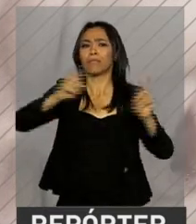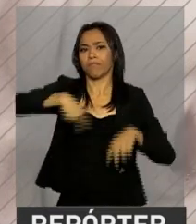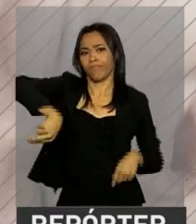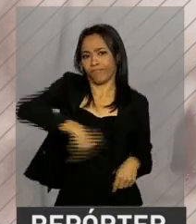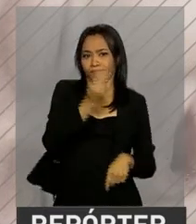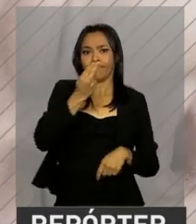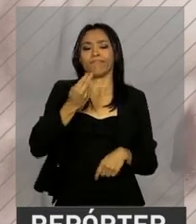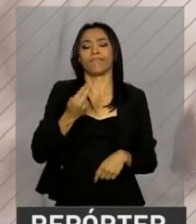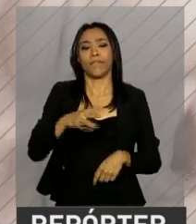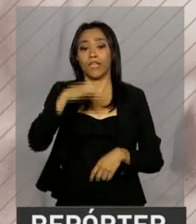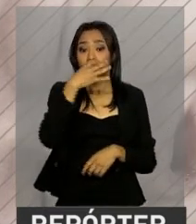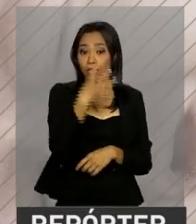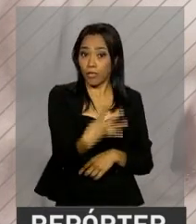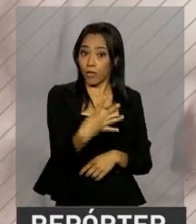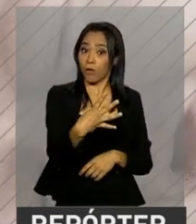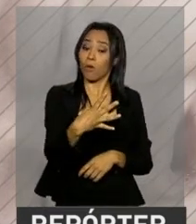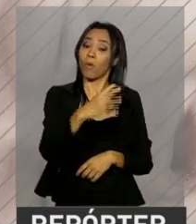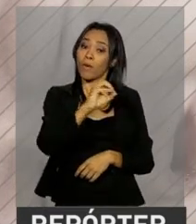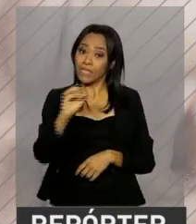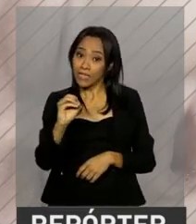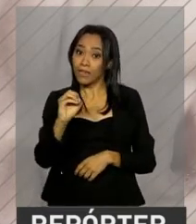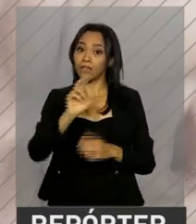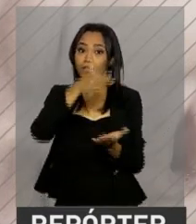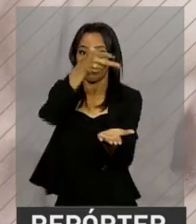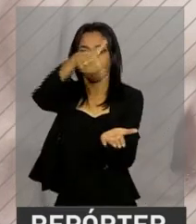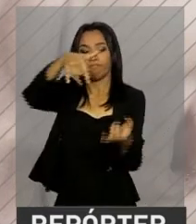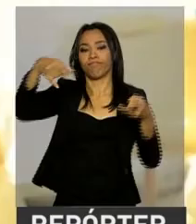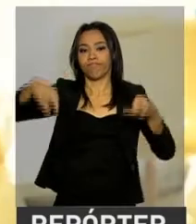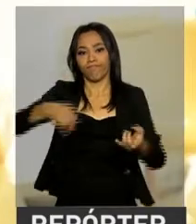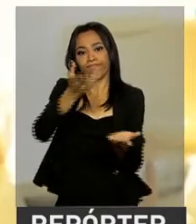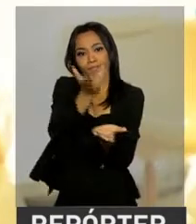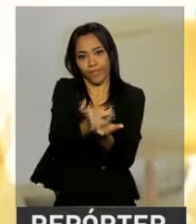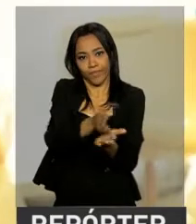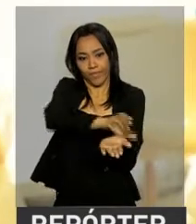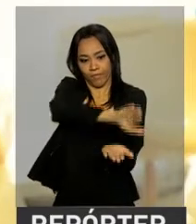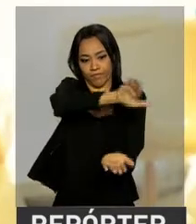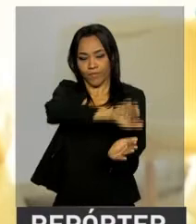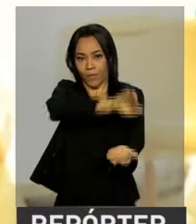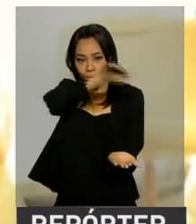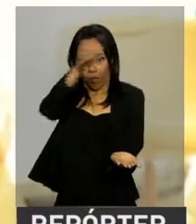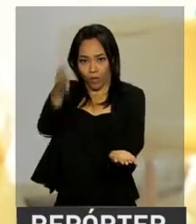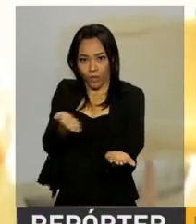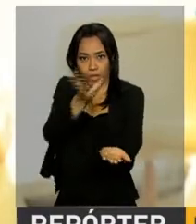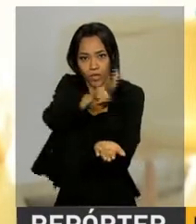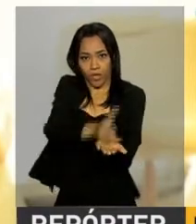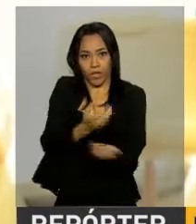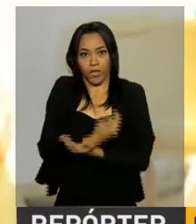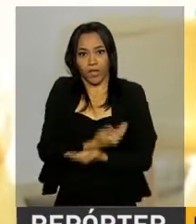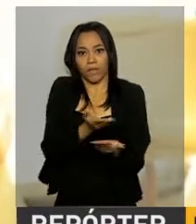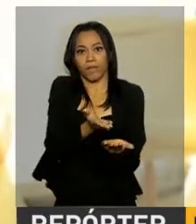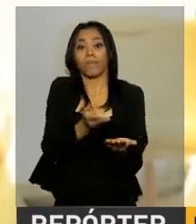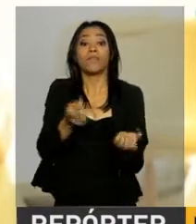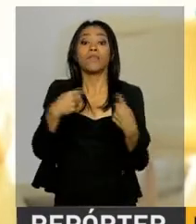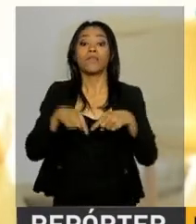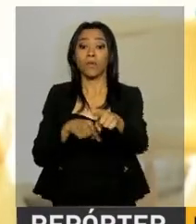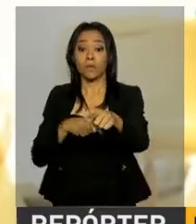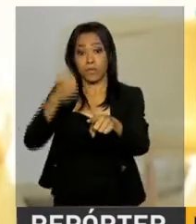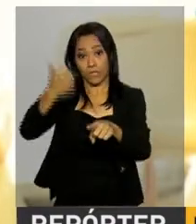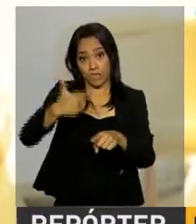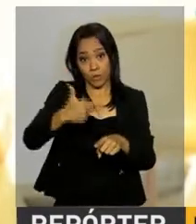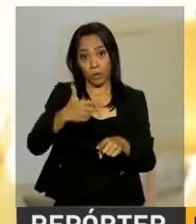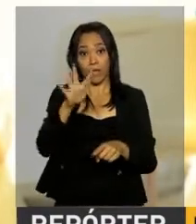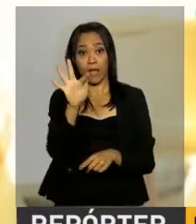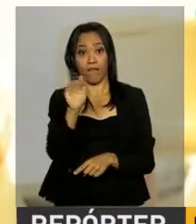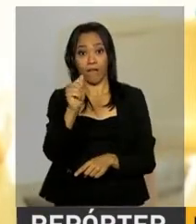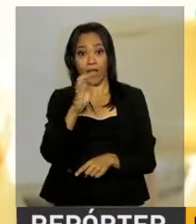e 400 internações em uti neonatal agora a gente começa são desse projeto estão agora na segunda fase vão